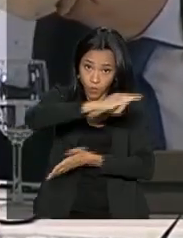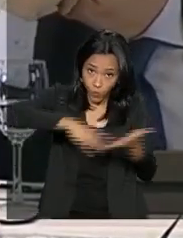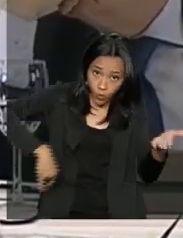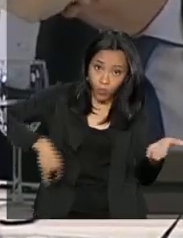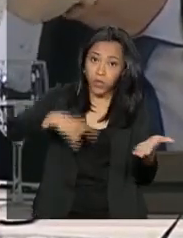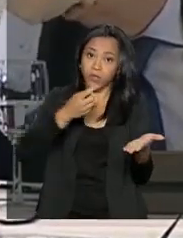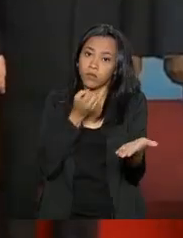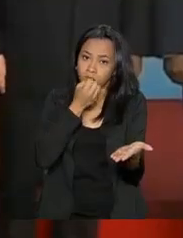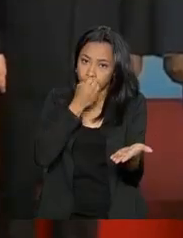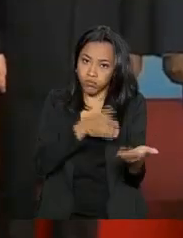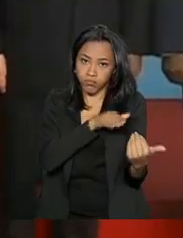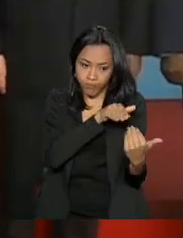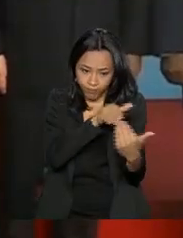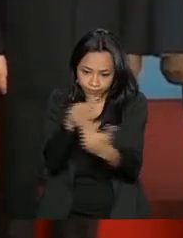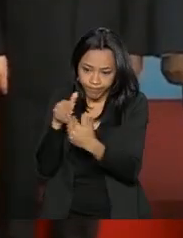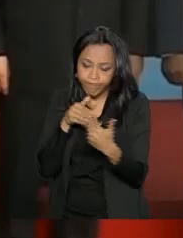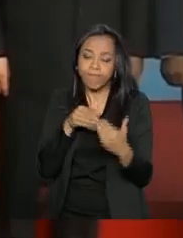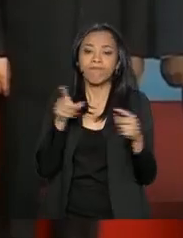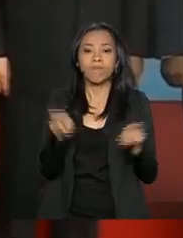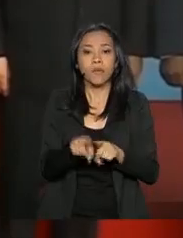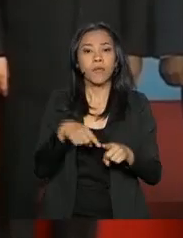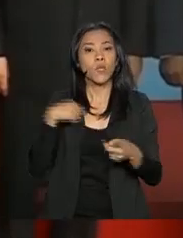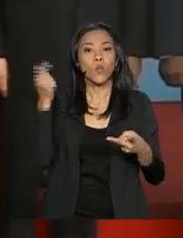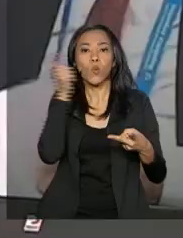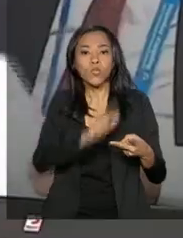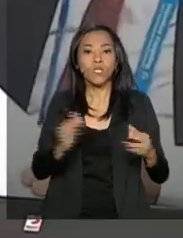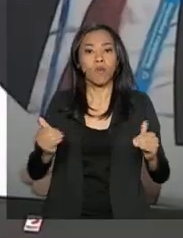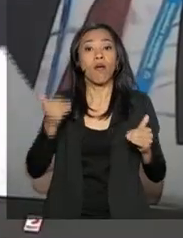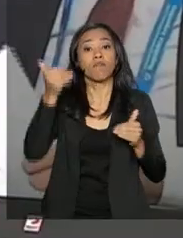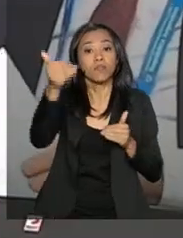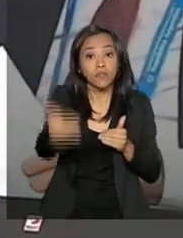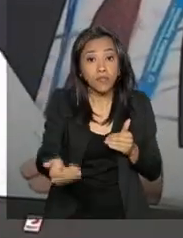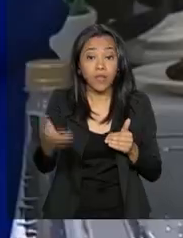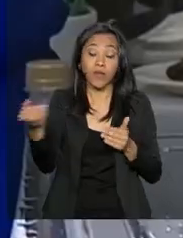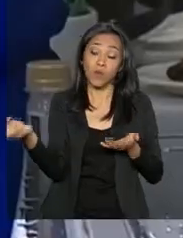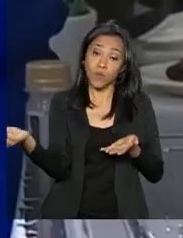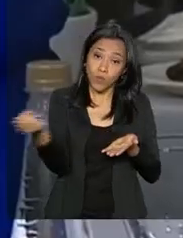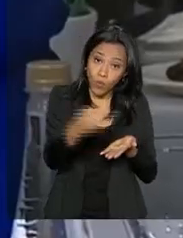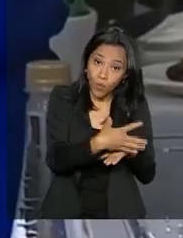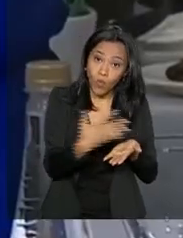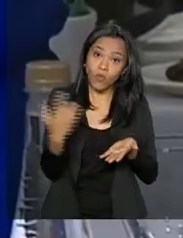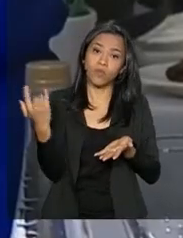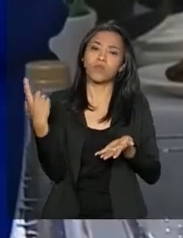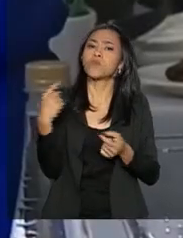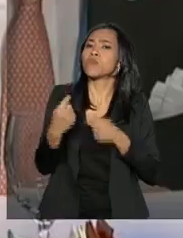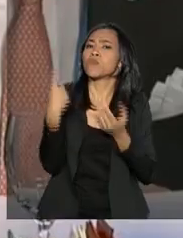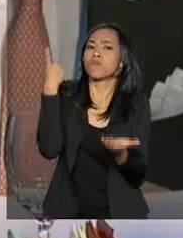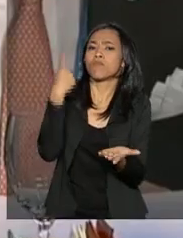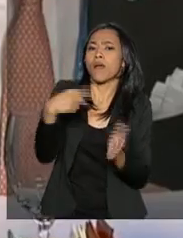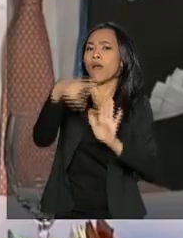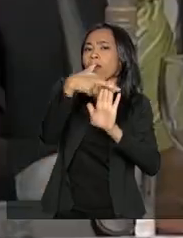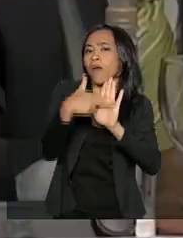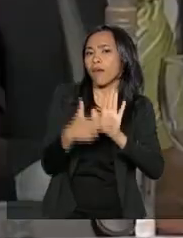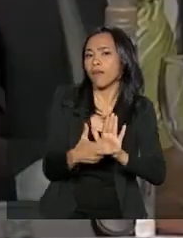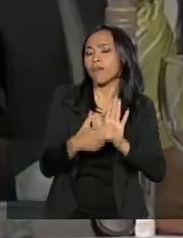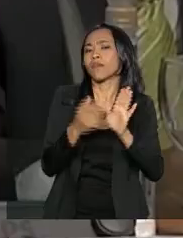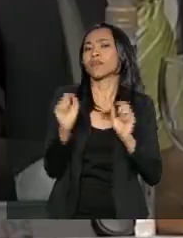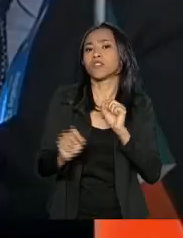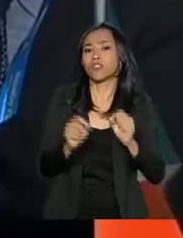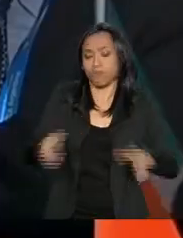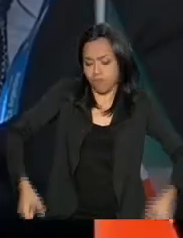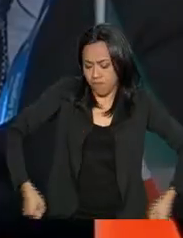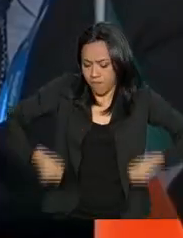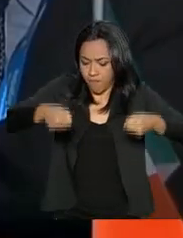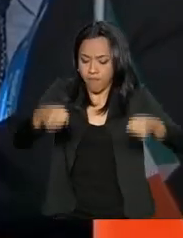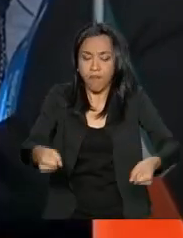internacionais também foi possível avançar no acordo para um novo regime aduaneiro de bagagem do mercosul que aumenta o